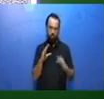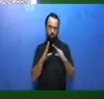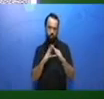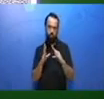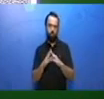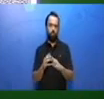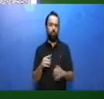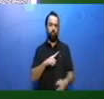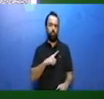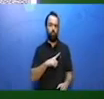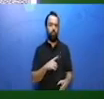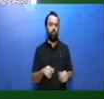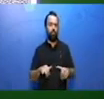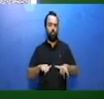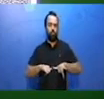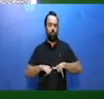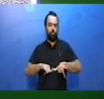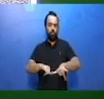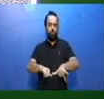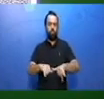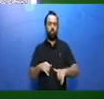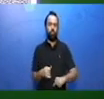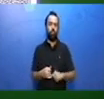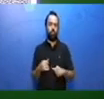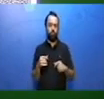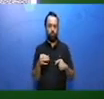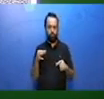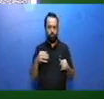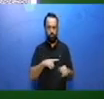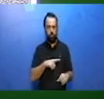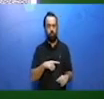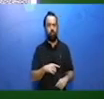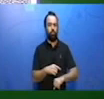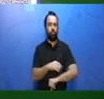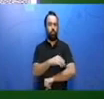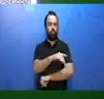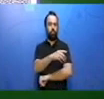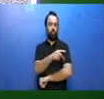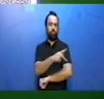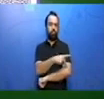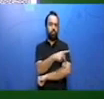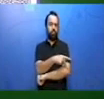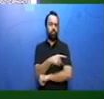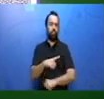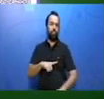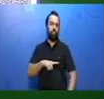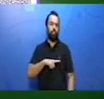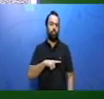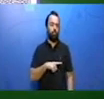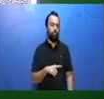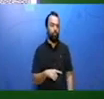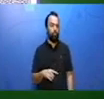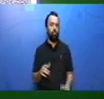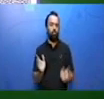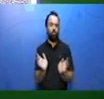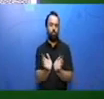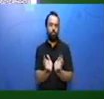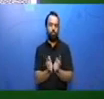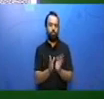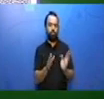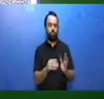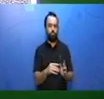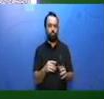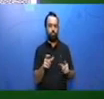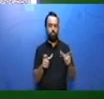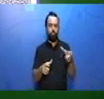quente, mercado e uma praça bem cuidada. A Associação de Moradores está tentando montar uma